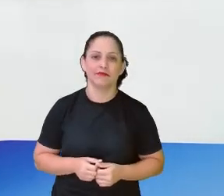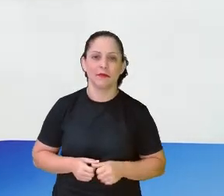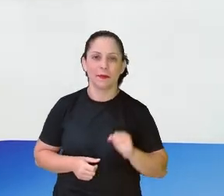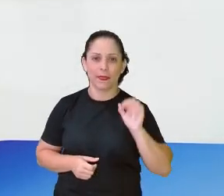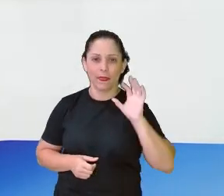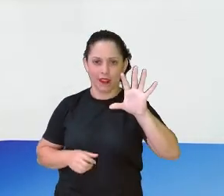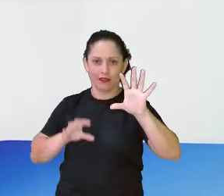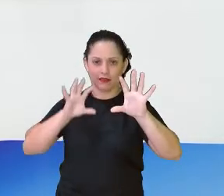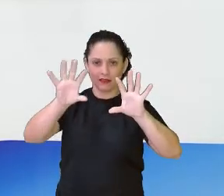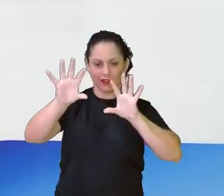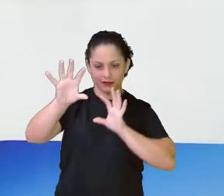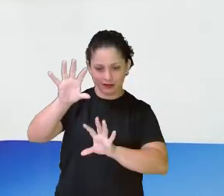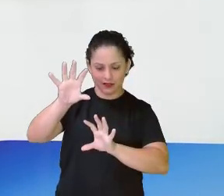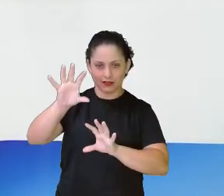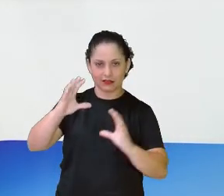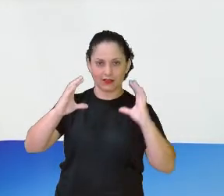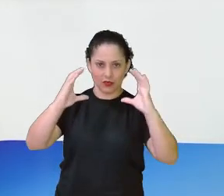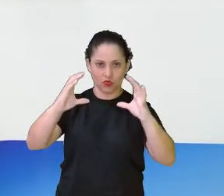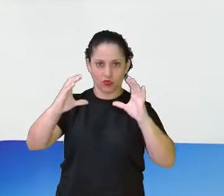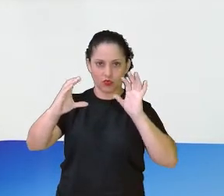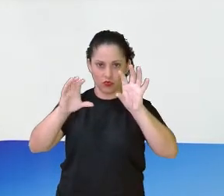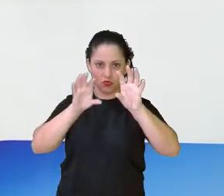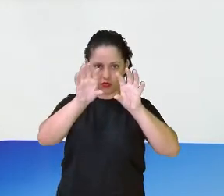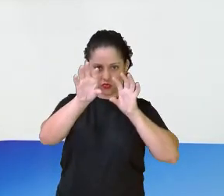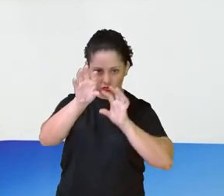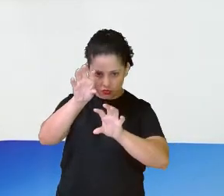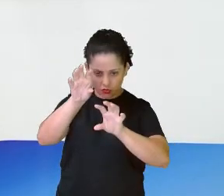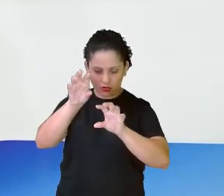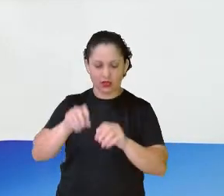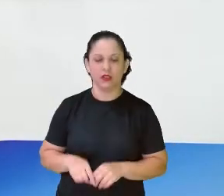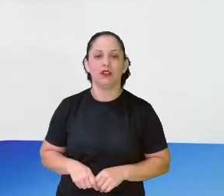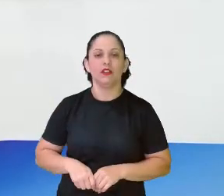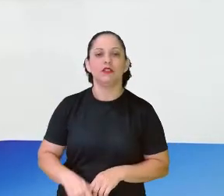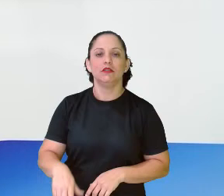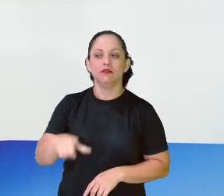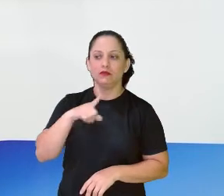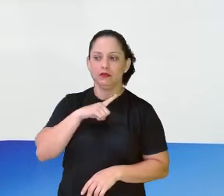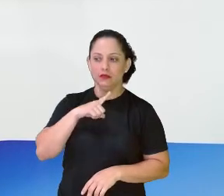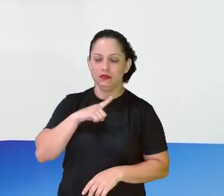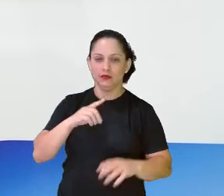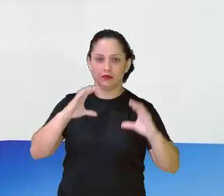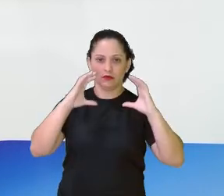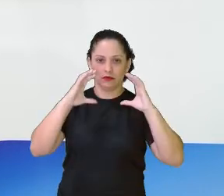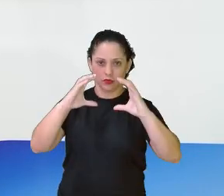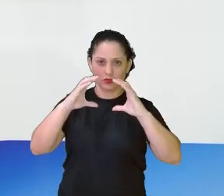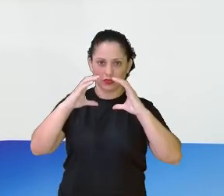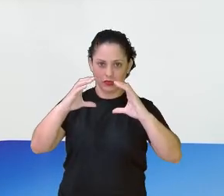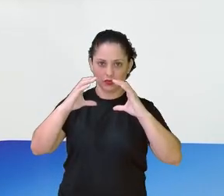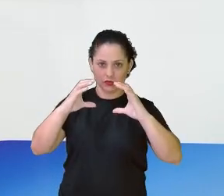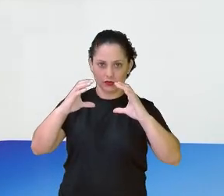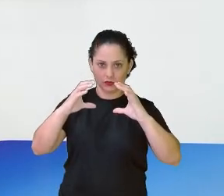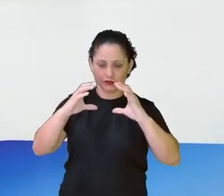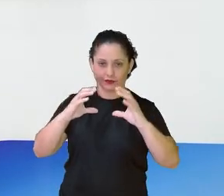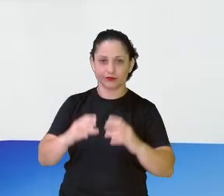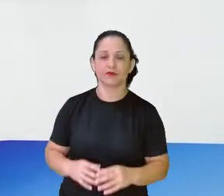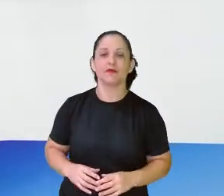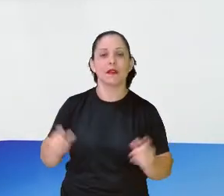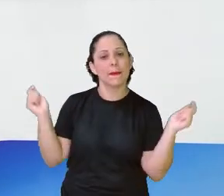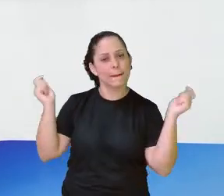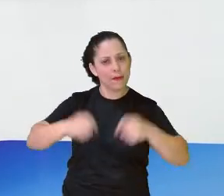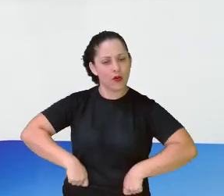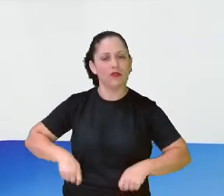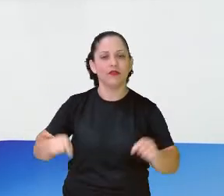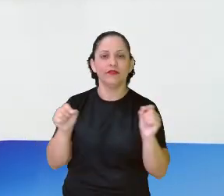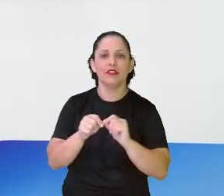em partes iguais. Lógico, eu trouxe o meu disco para representar o meu inteiro, mas a gente pode